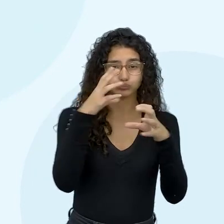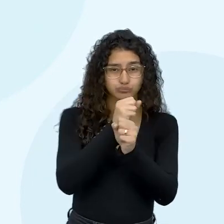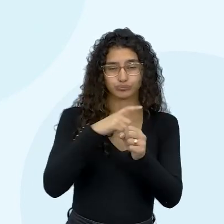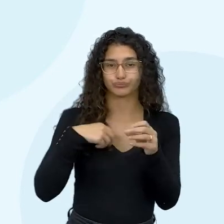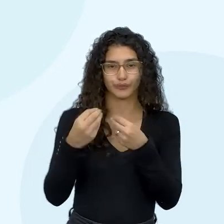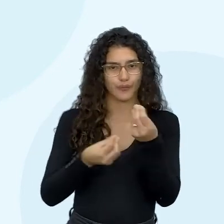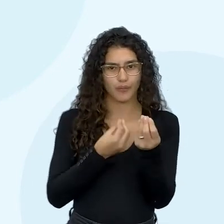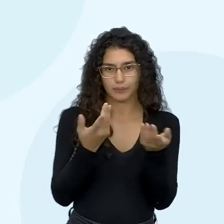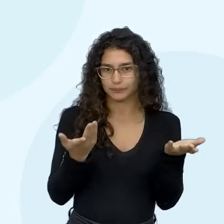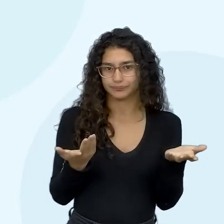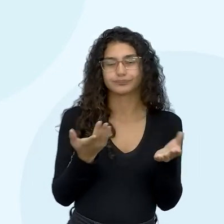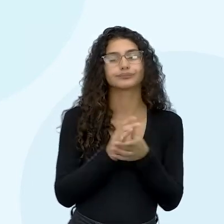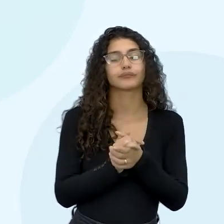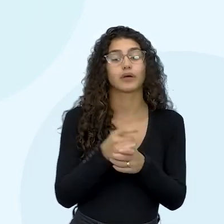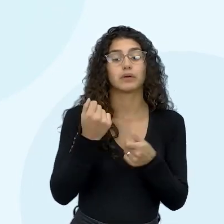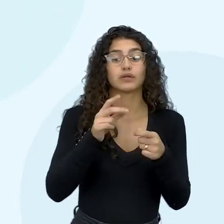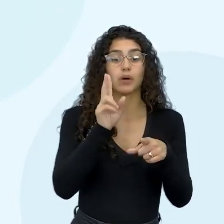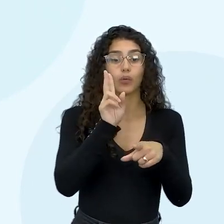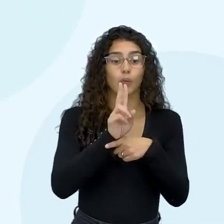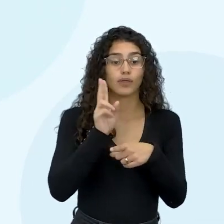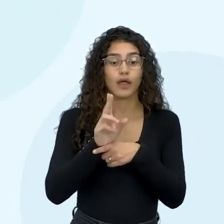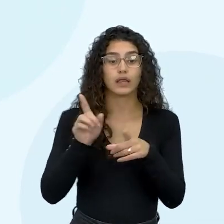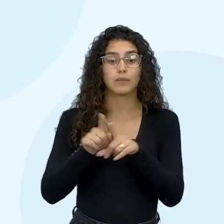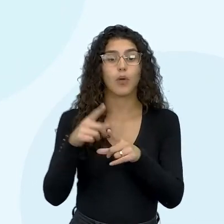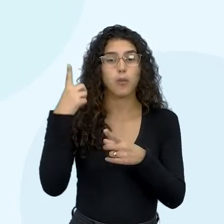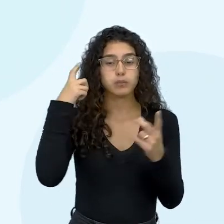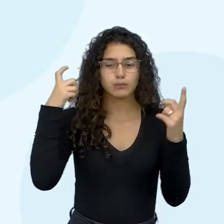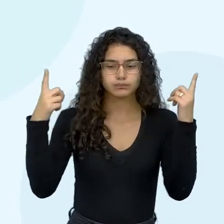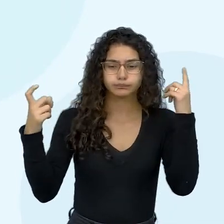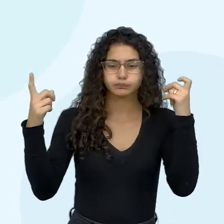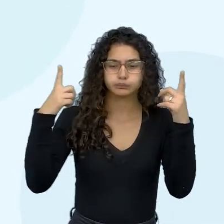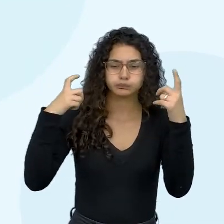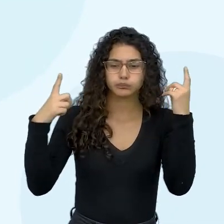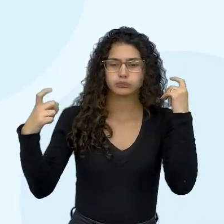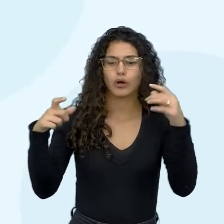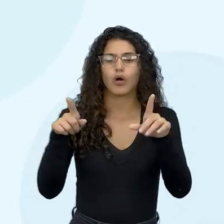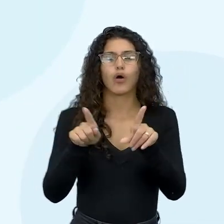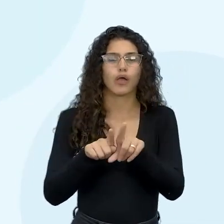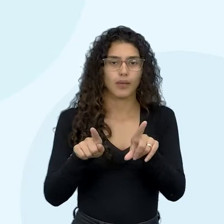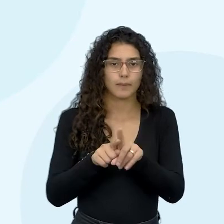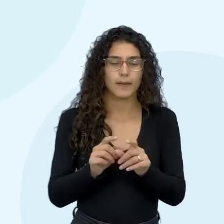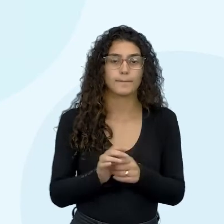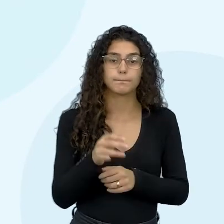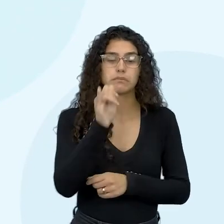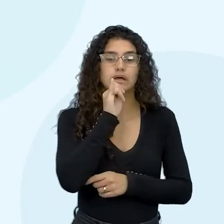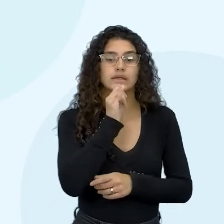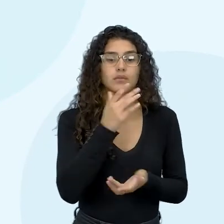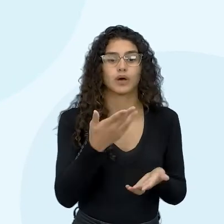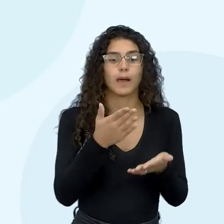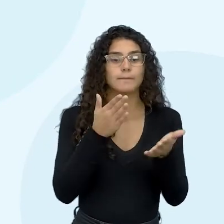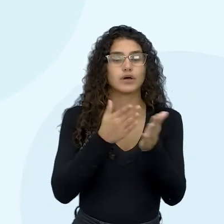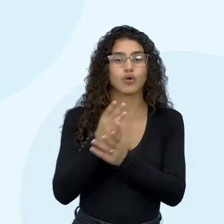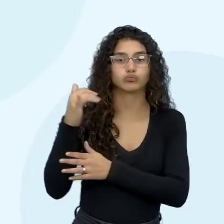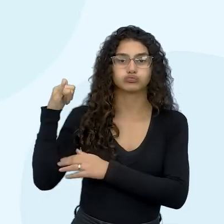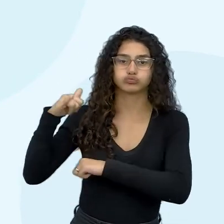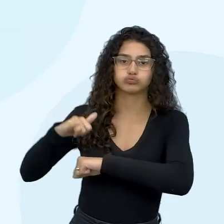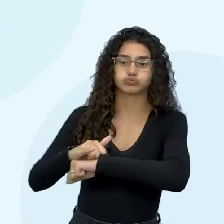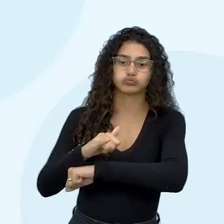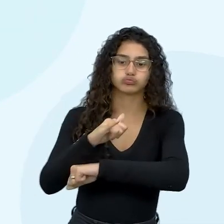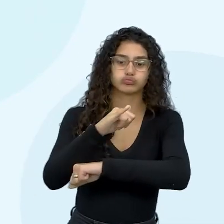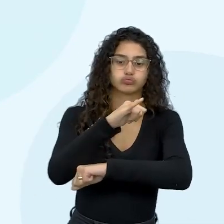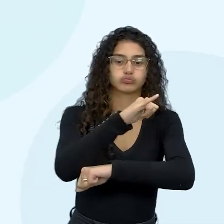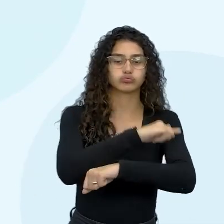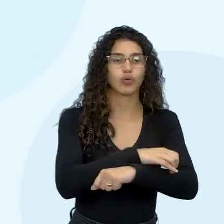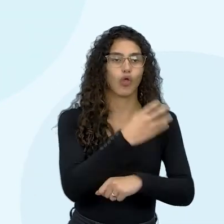dá, tá? Tem que tomar cuidado com barulhos e ruídos. Então, por exemplo, passou um avião,